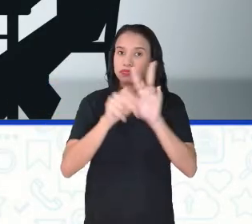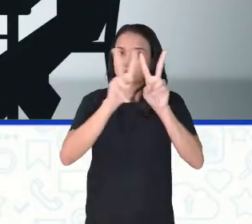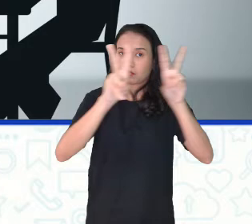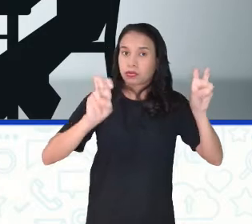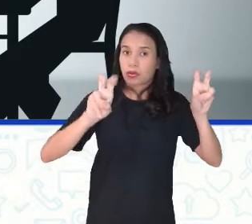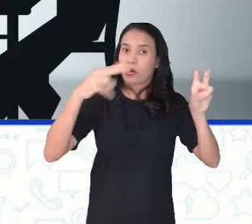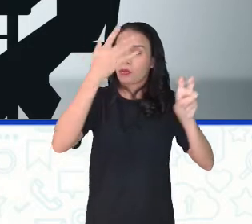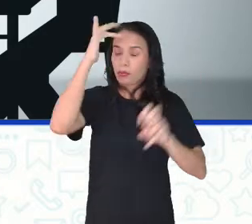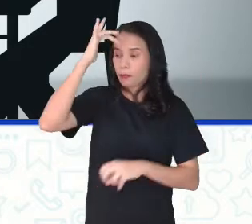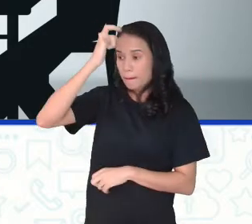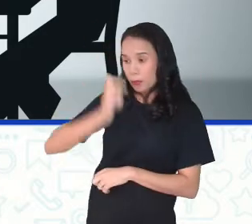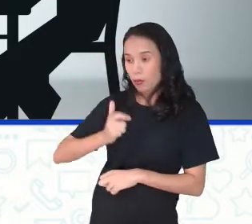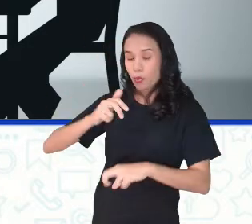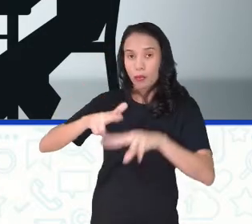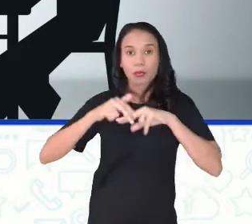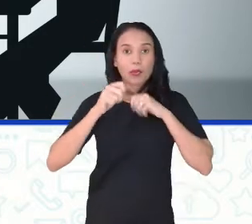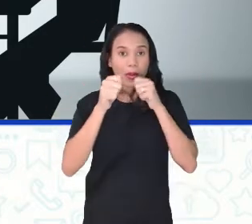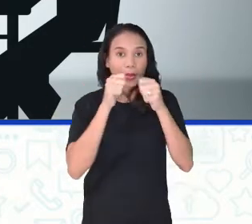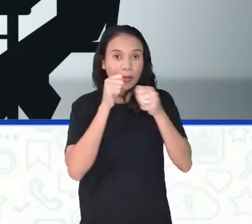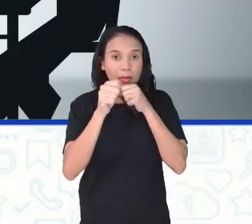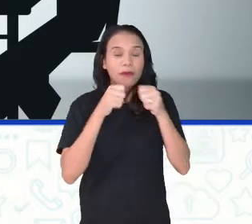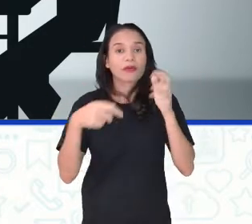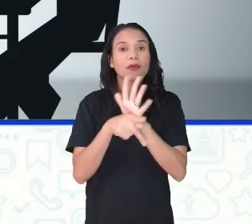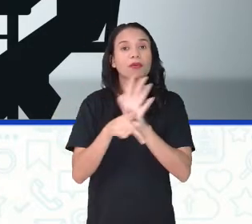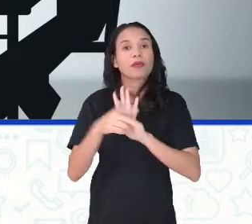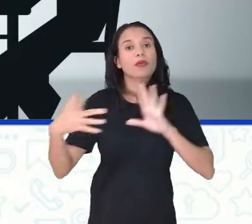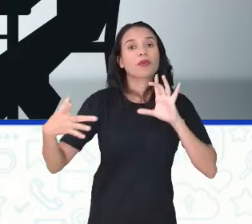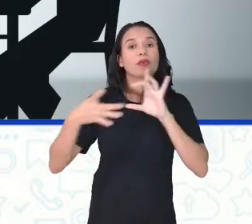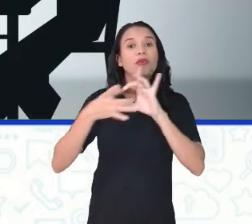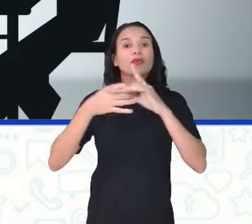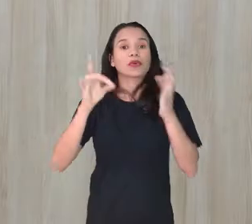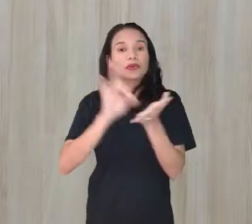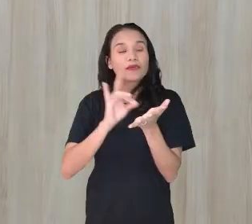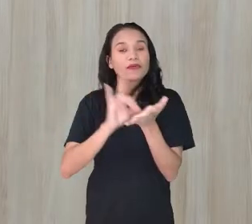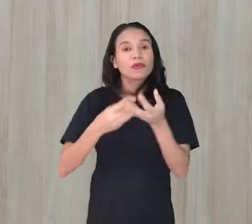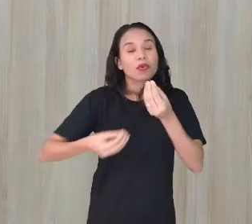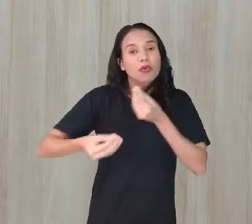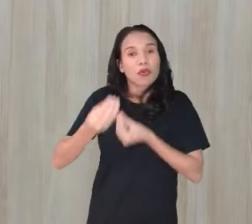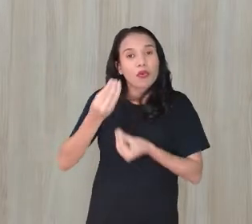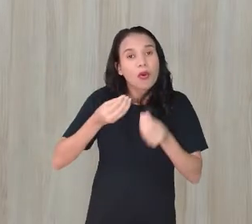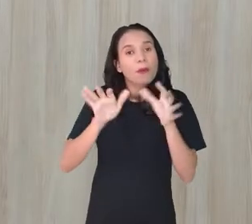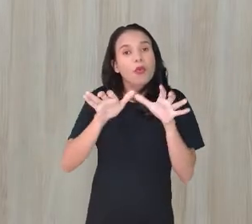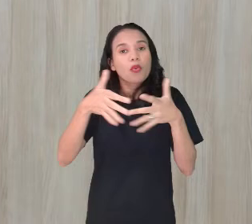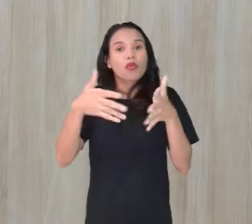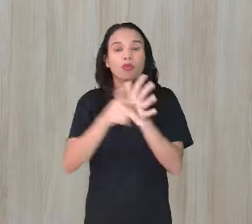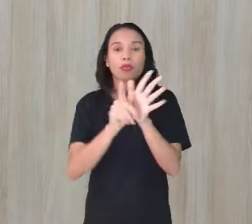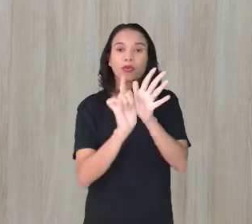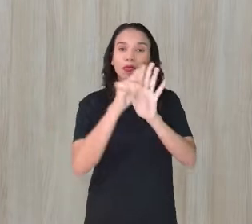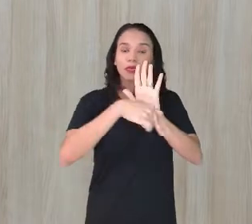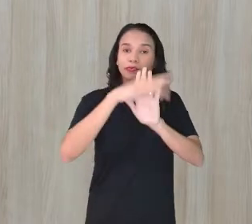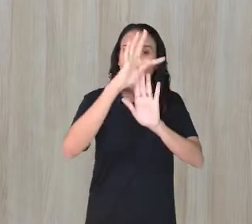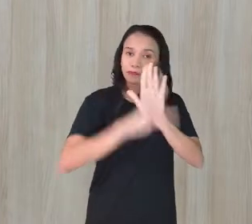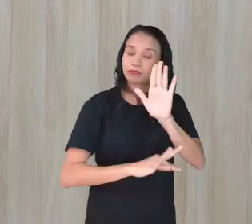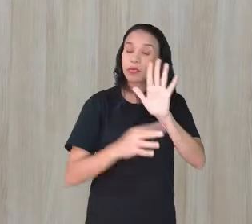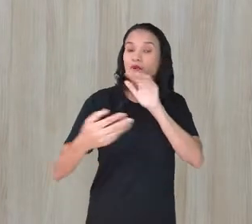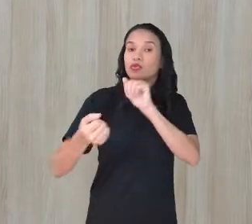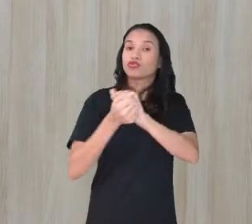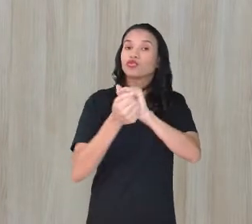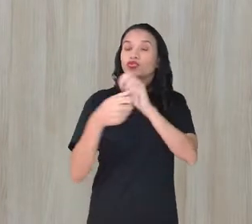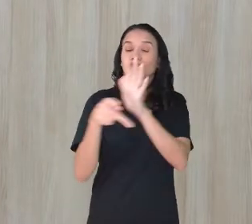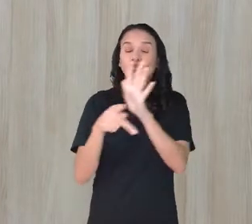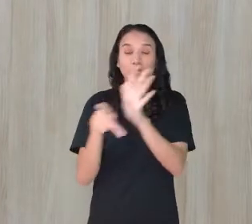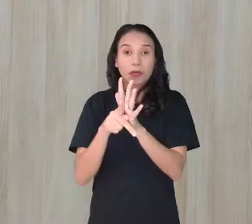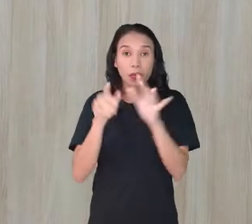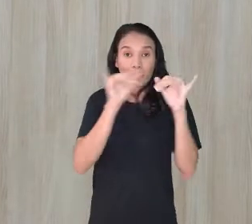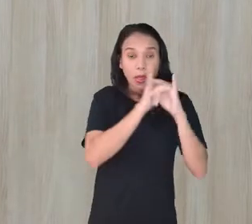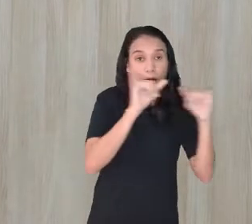alguém. Então, a entrevista vai fazer parte aí desse grupo de gêneros textuais, junto com a notícia,